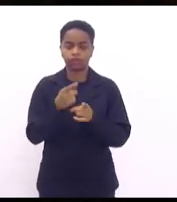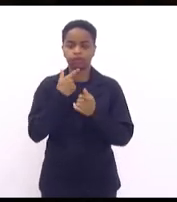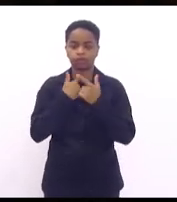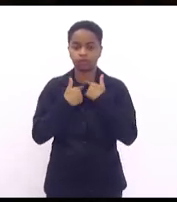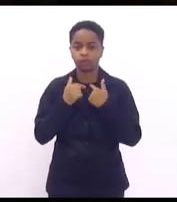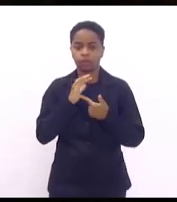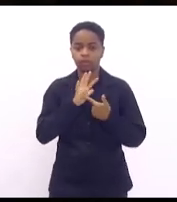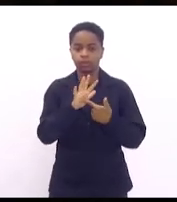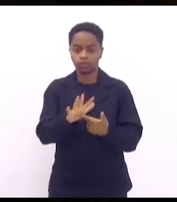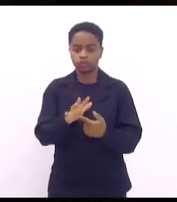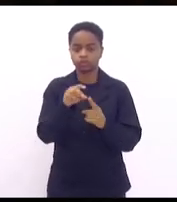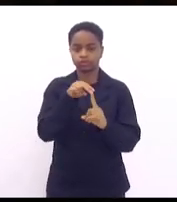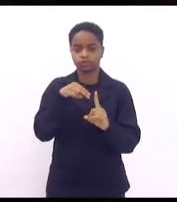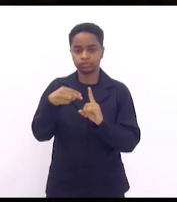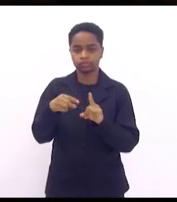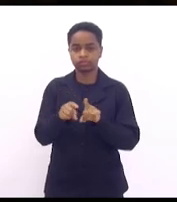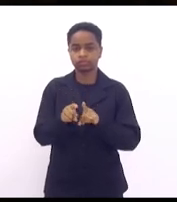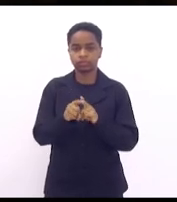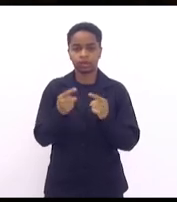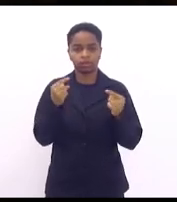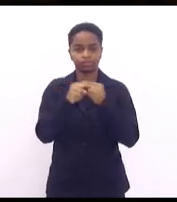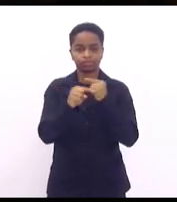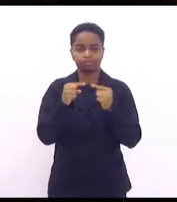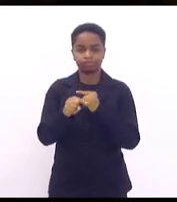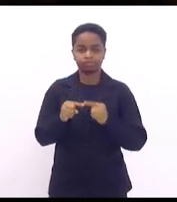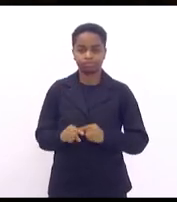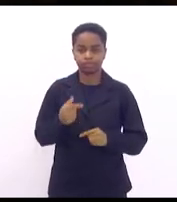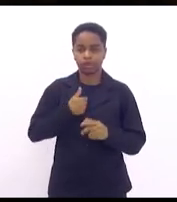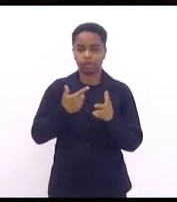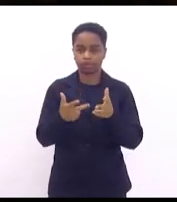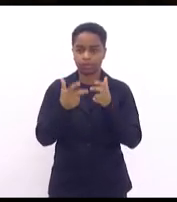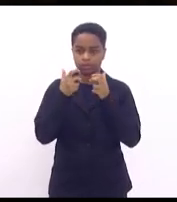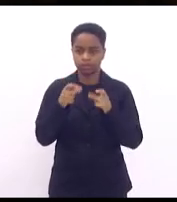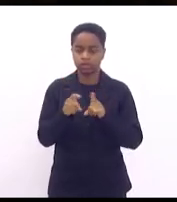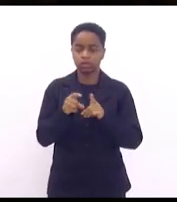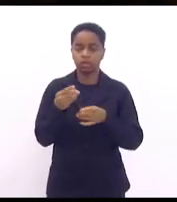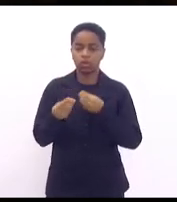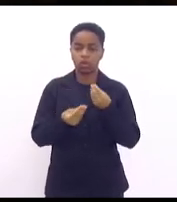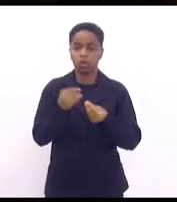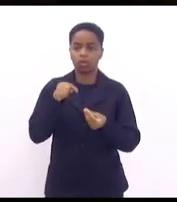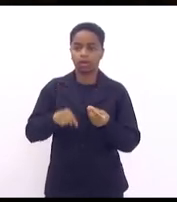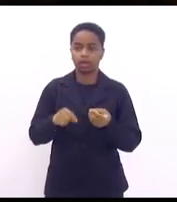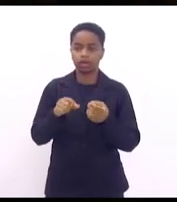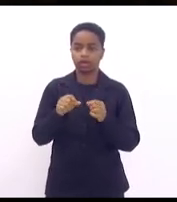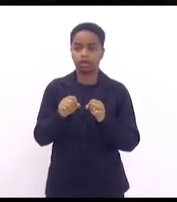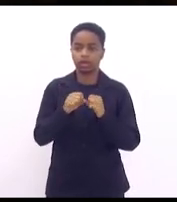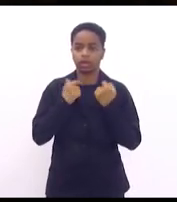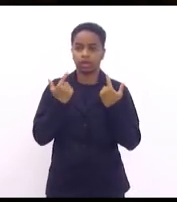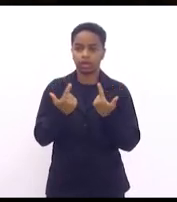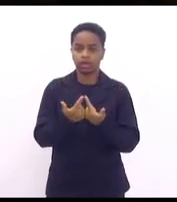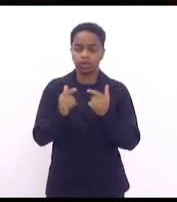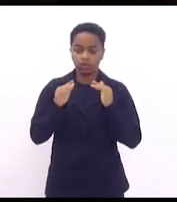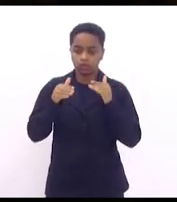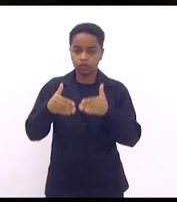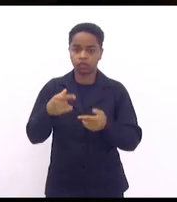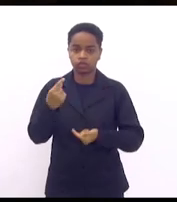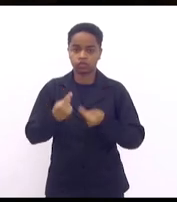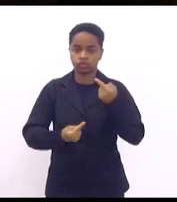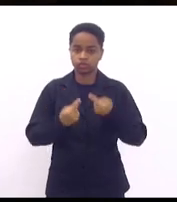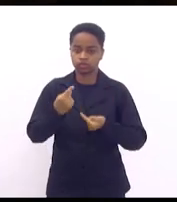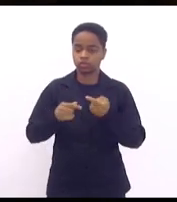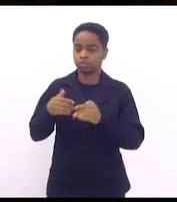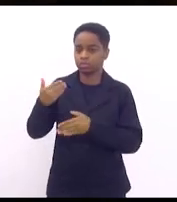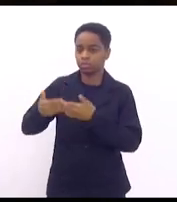trazer perspectivas e as contradições que percebo do quanto que a Assembleia está debruçada em discutir esse processo